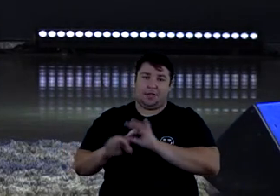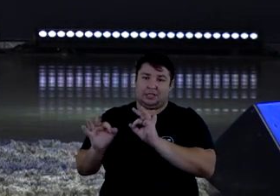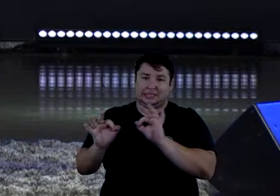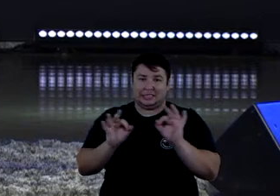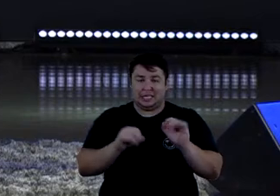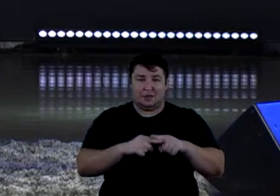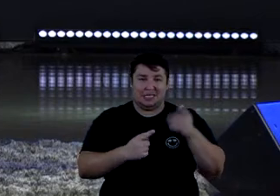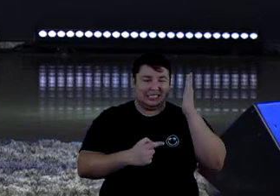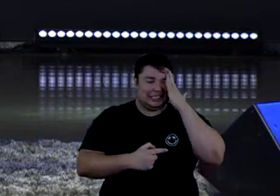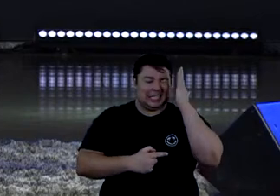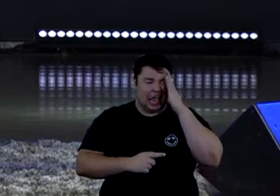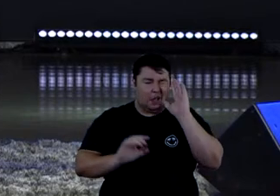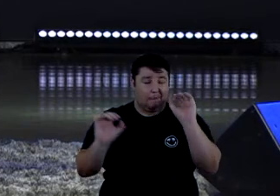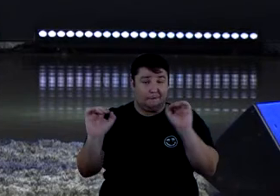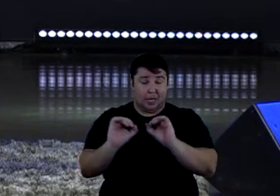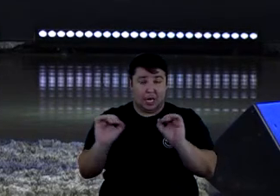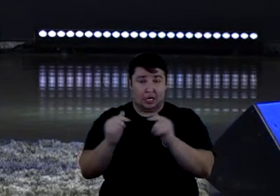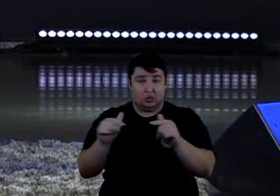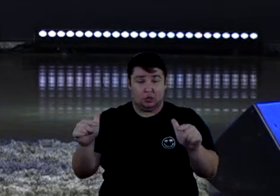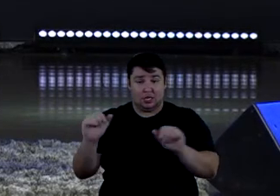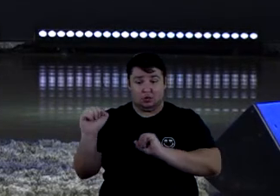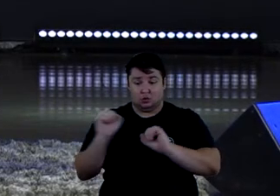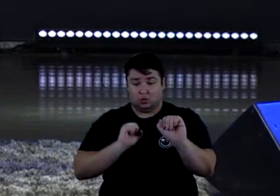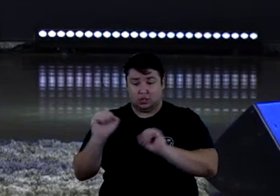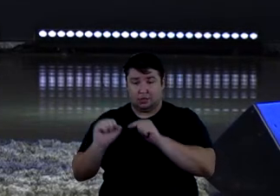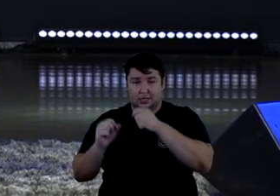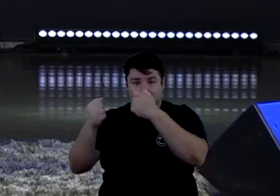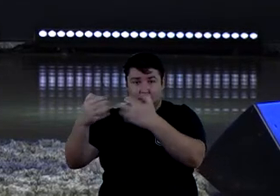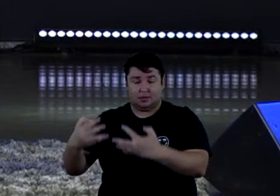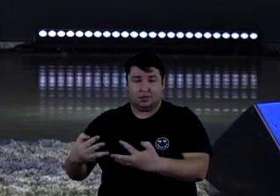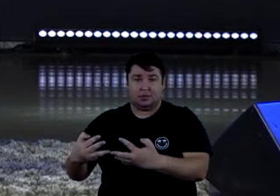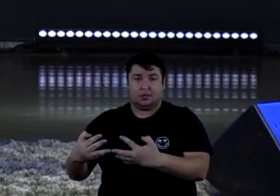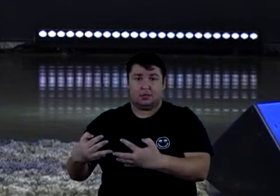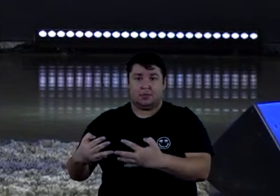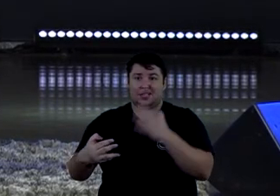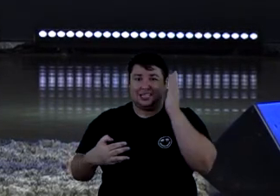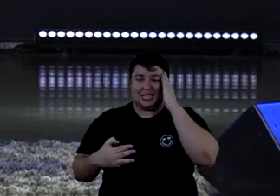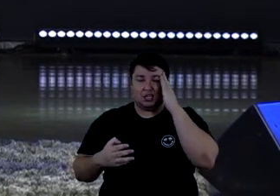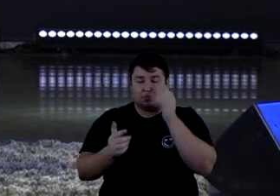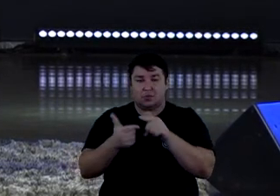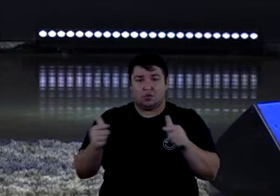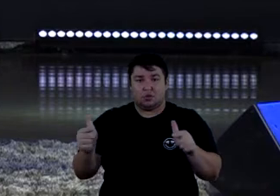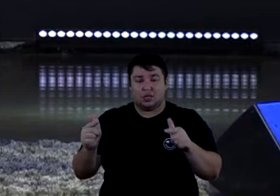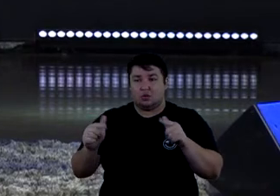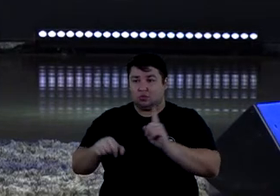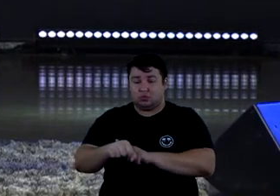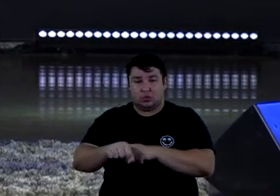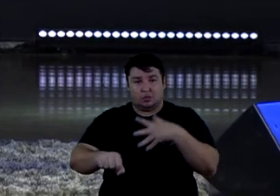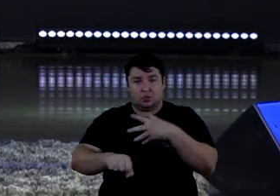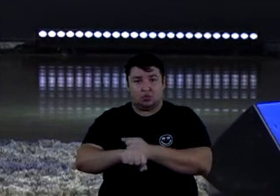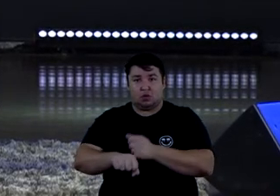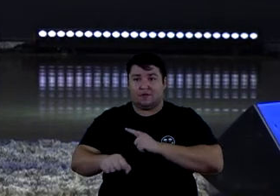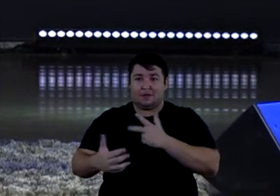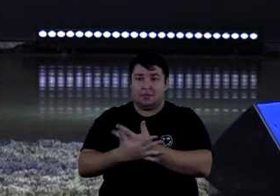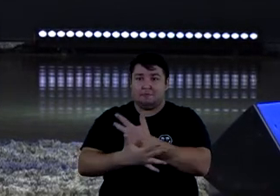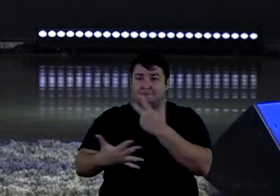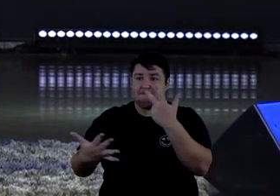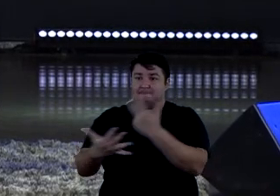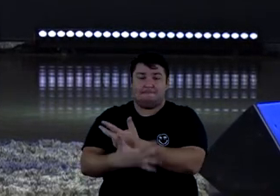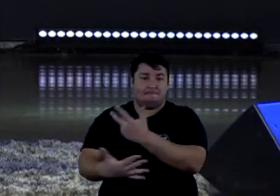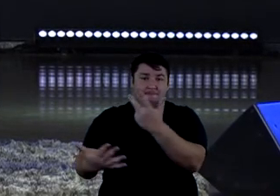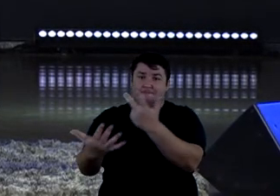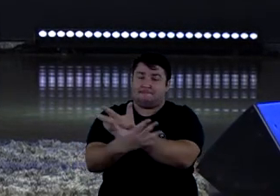tem entendimento, o salmista falou. E por não ter entendimento, a todo momento ela vai tropeçar.